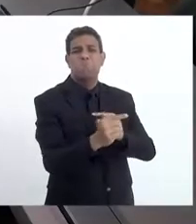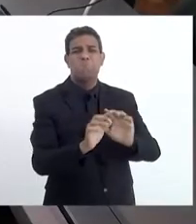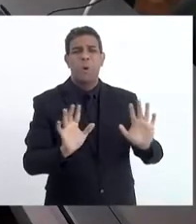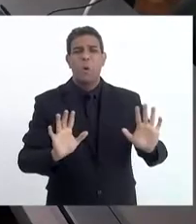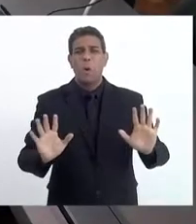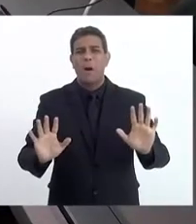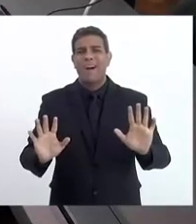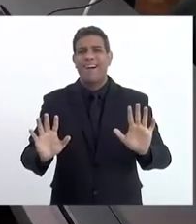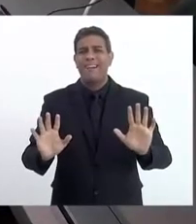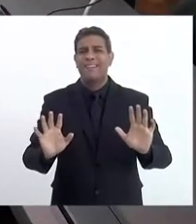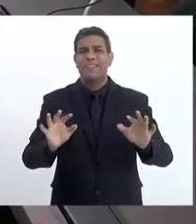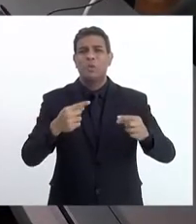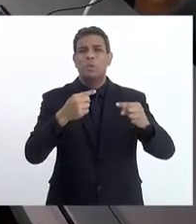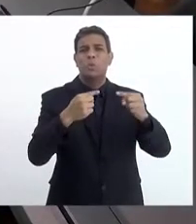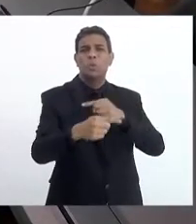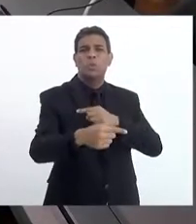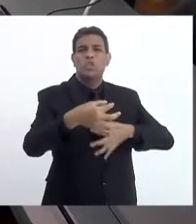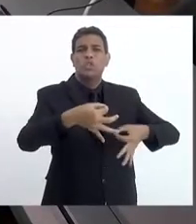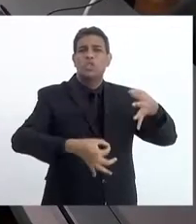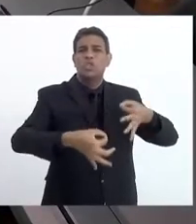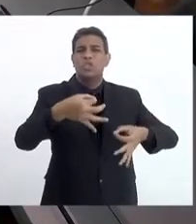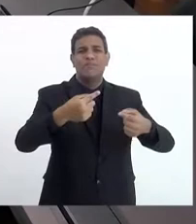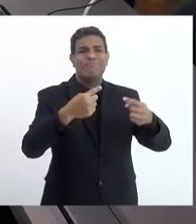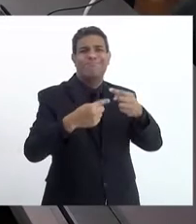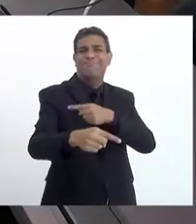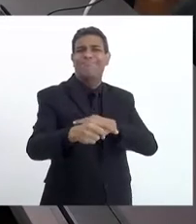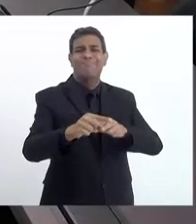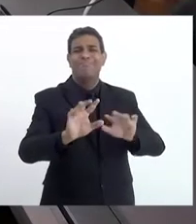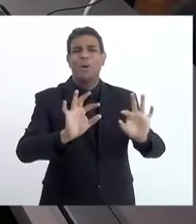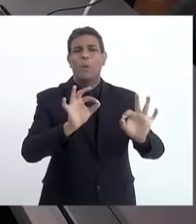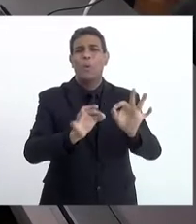Exato. Então é injuridicidade. Perda de objeto.